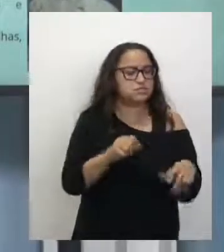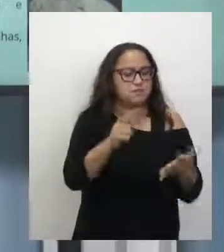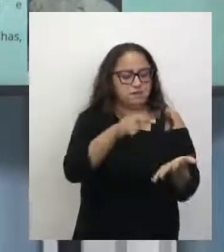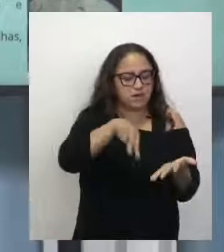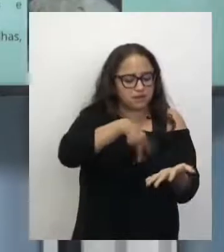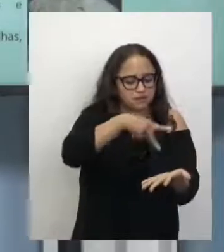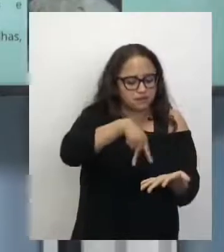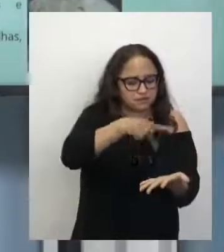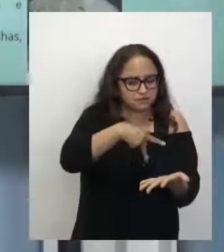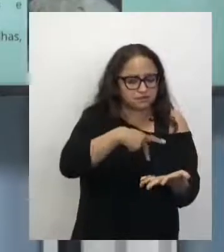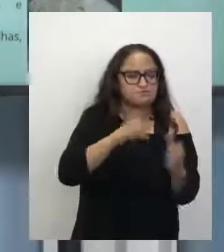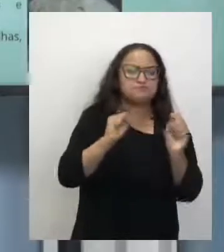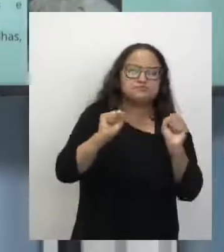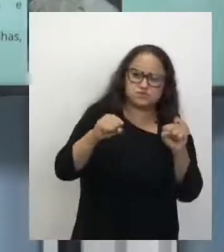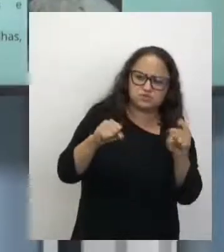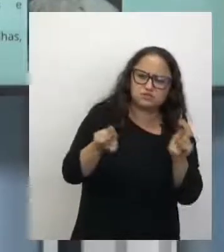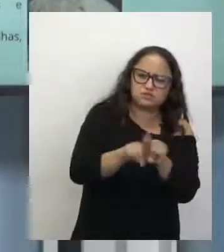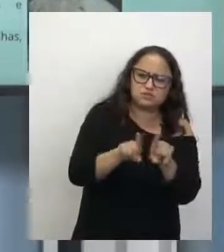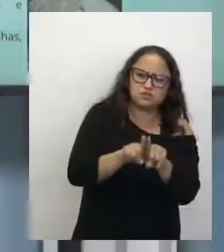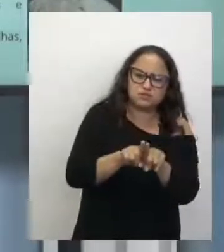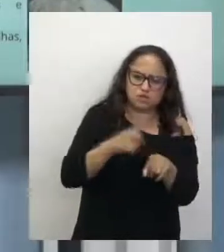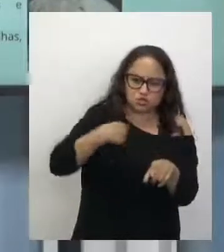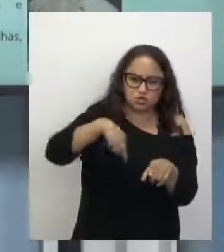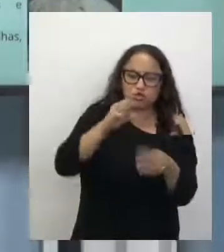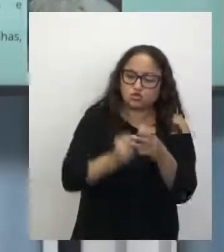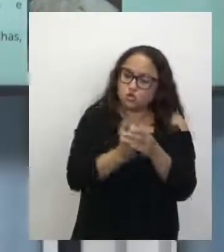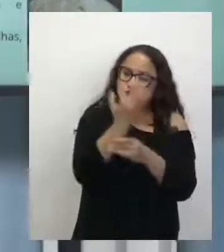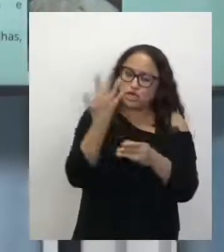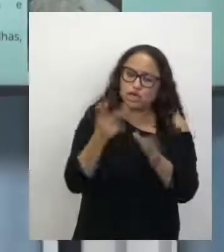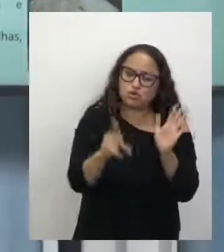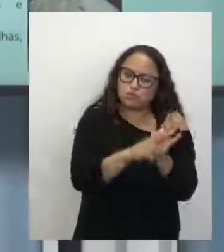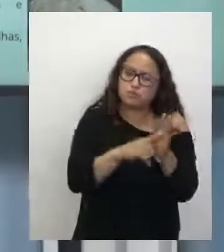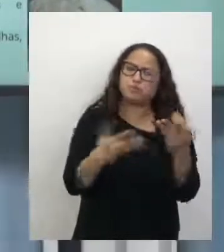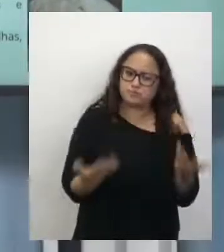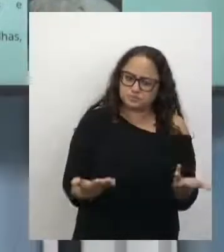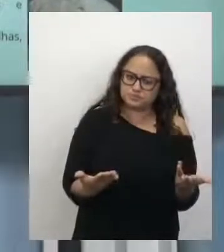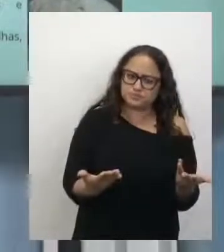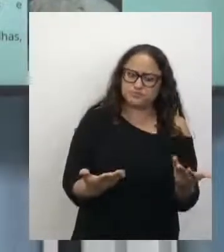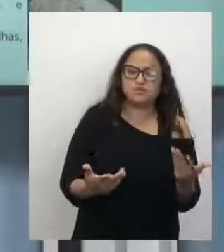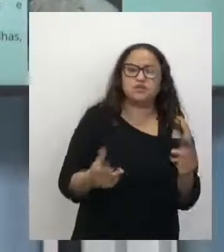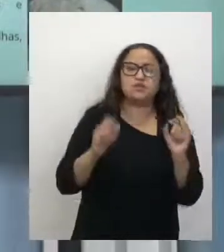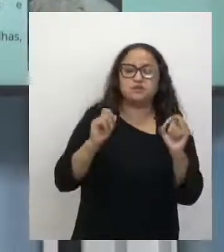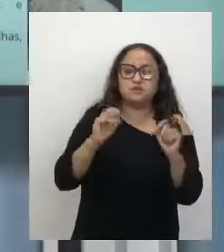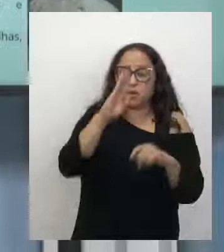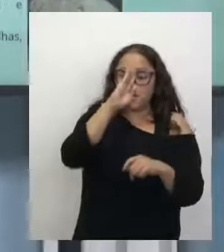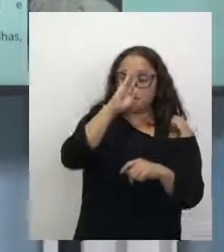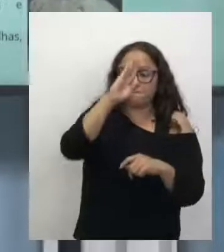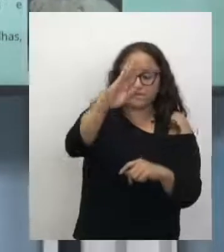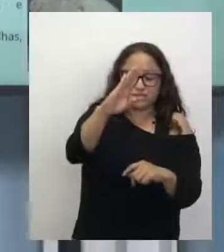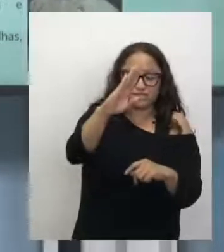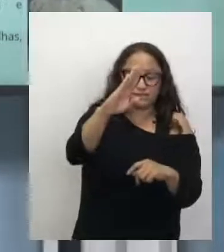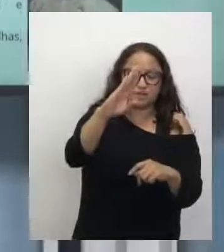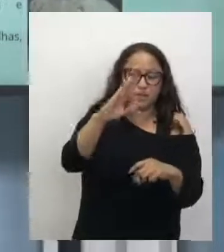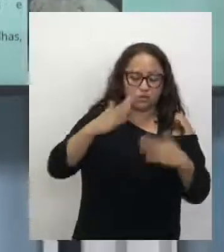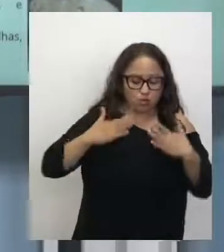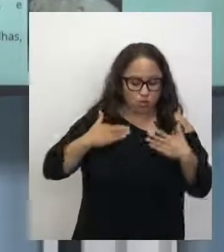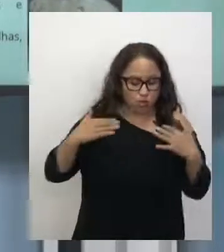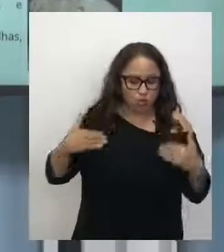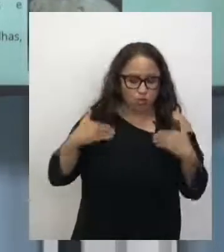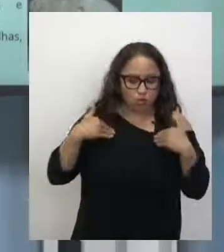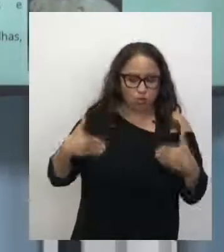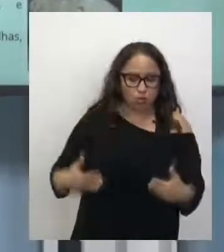certo? E, claro, a gente pode também criar o nosso próprio, né? Nada impede, tá bom? Nós temos aí o principal suporte para a dança, que é o nosso próprio